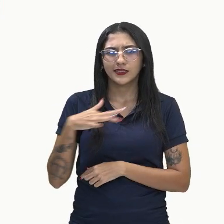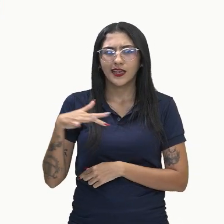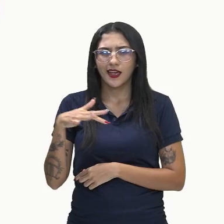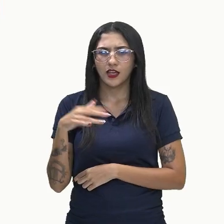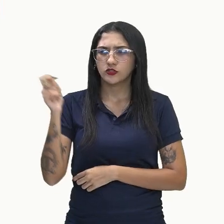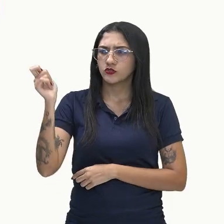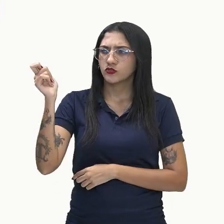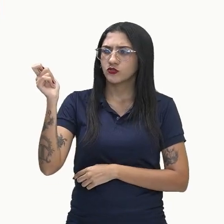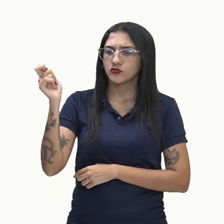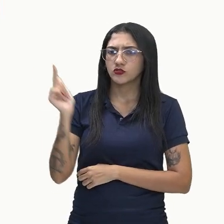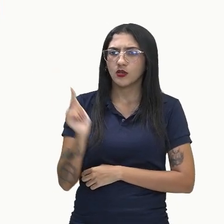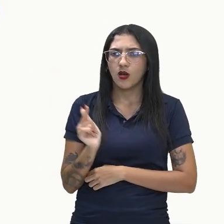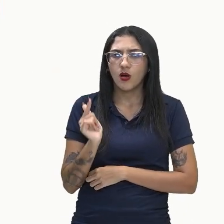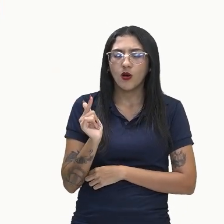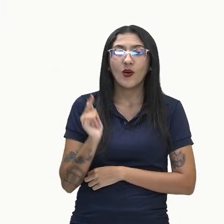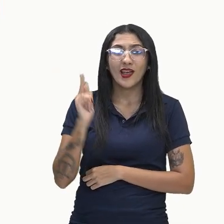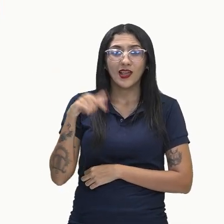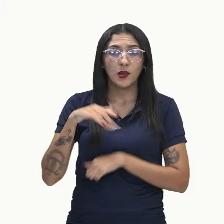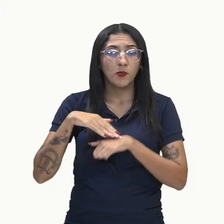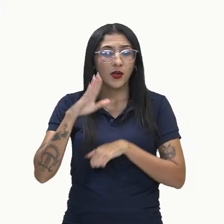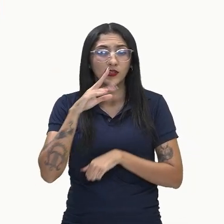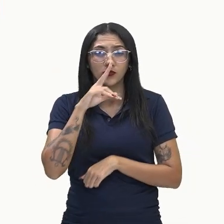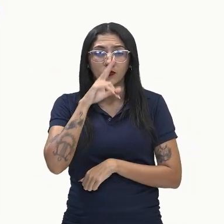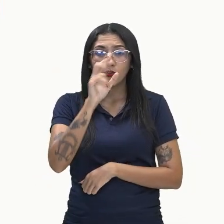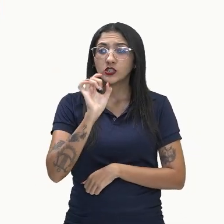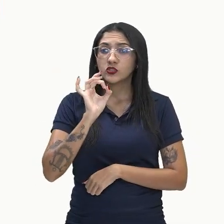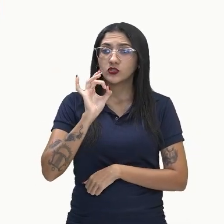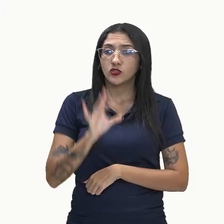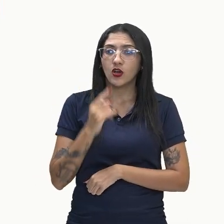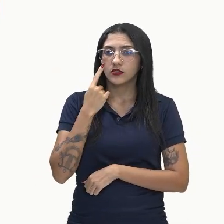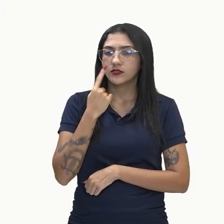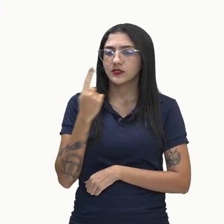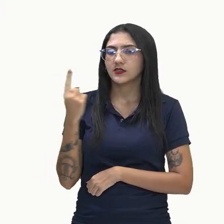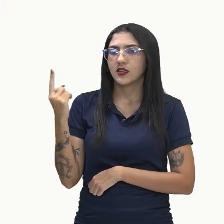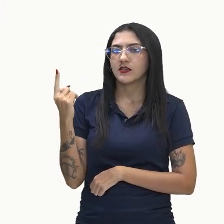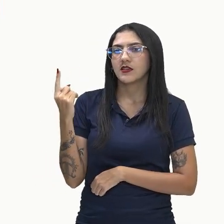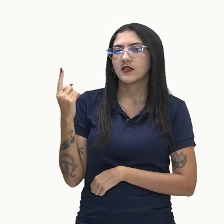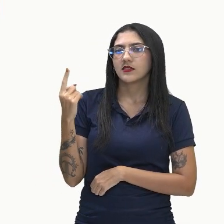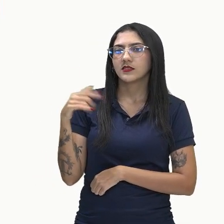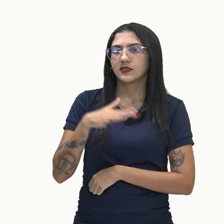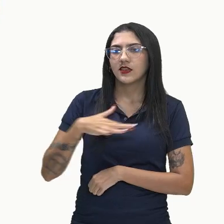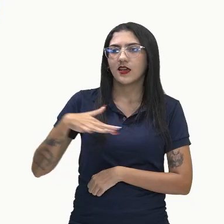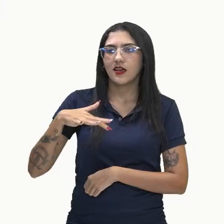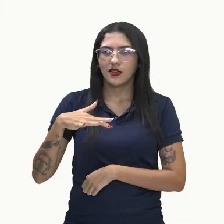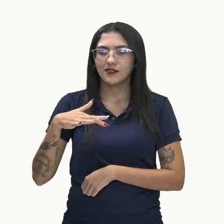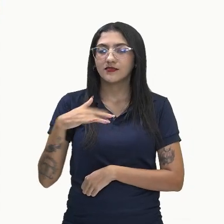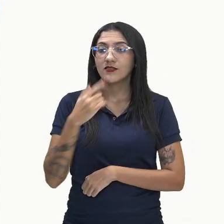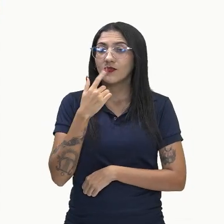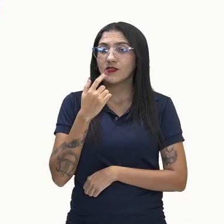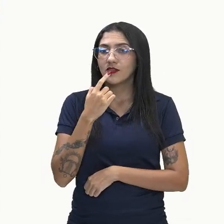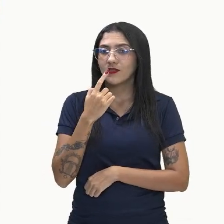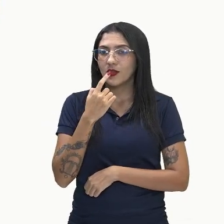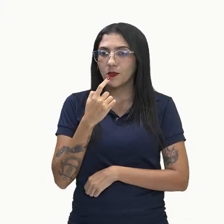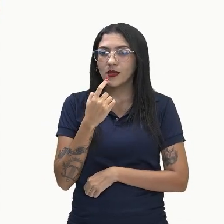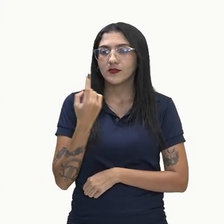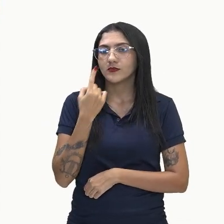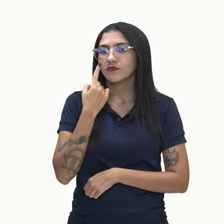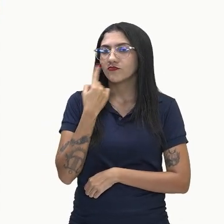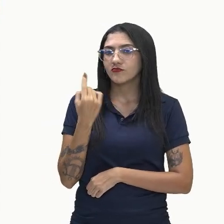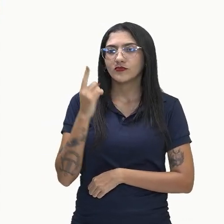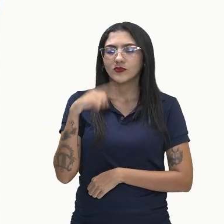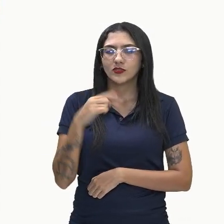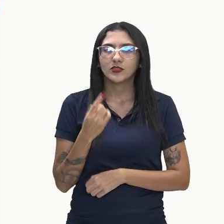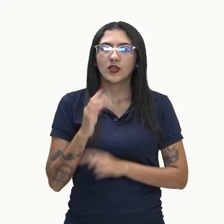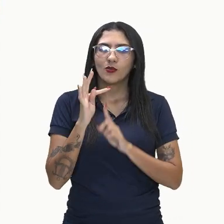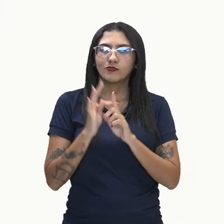vão incidir mais aqui nessa região que vai ser mais quente, que é onde a gente tem o clima